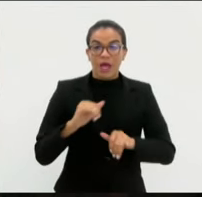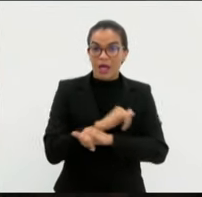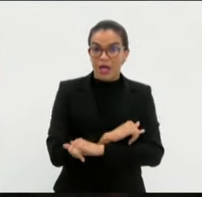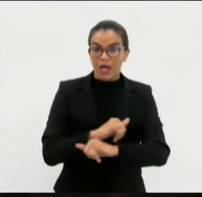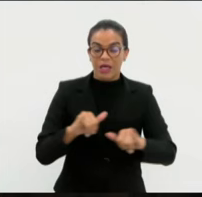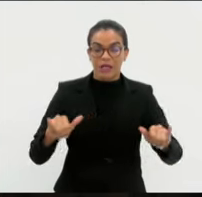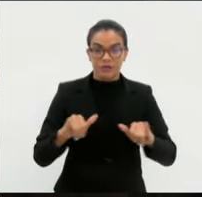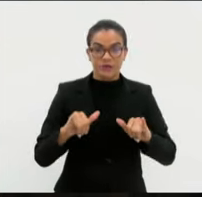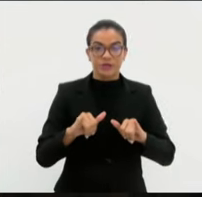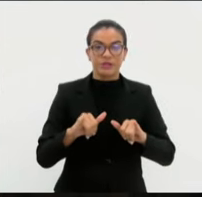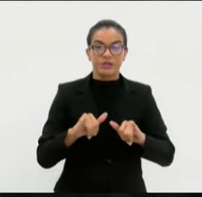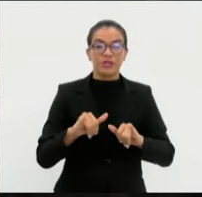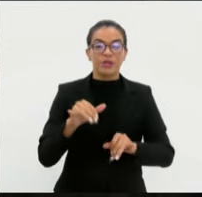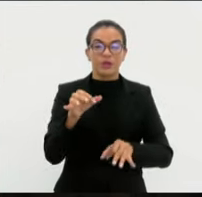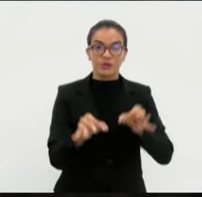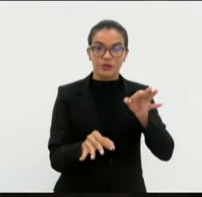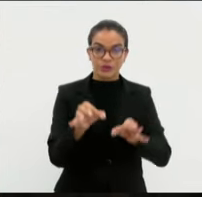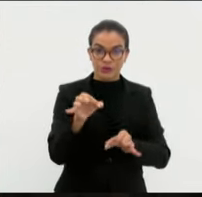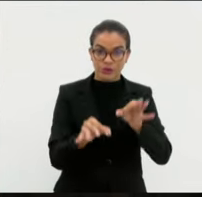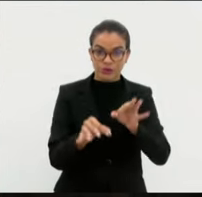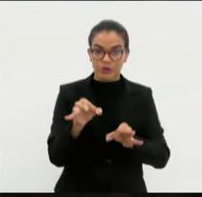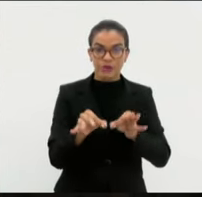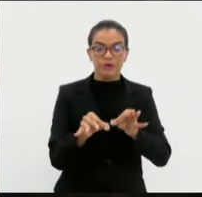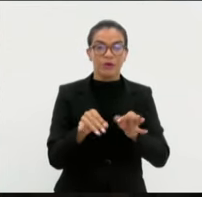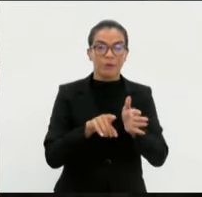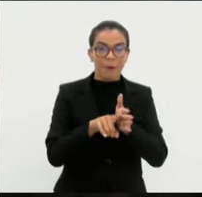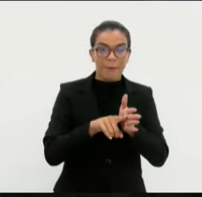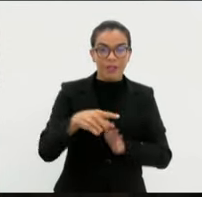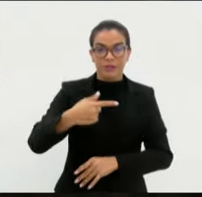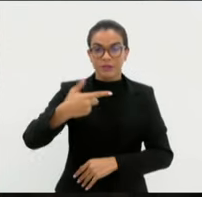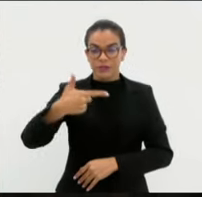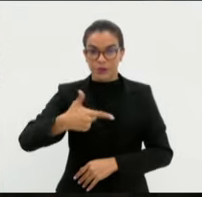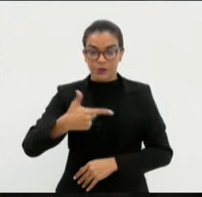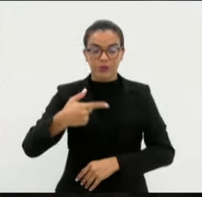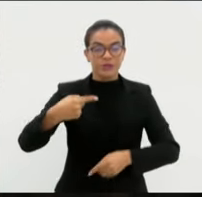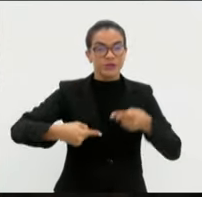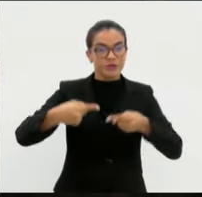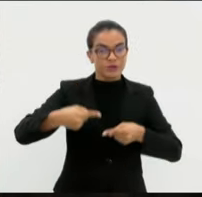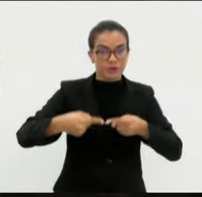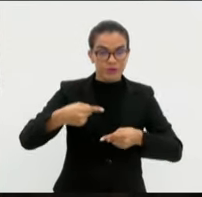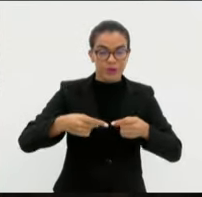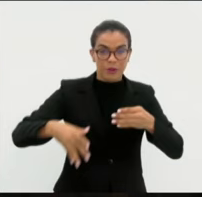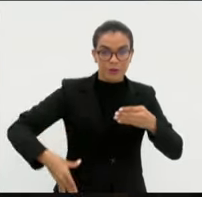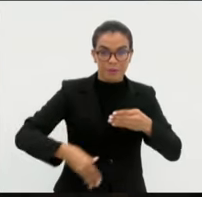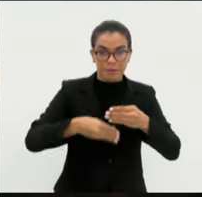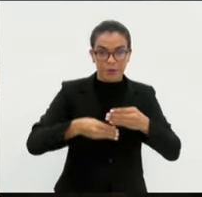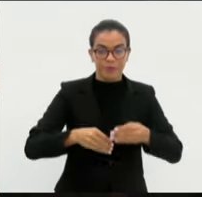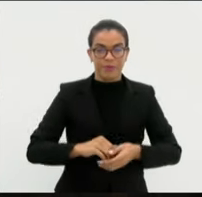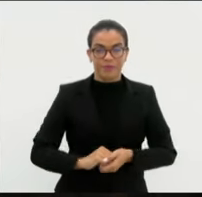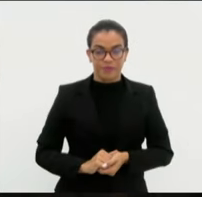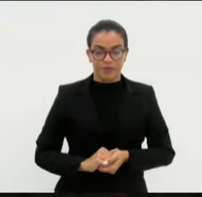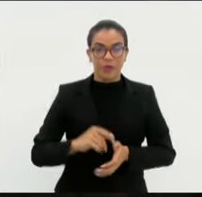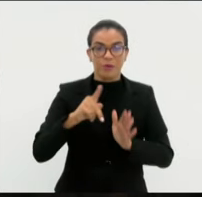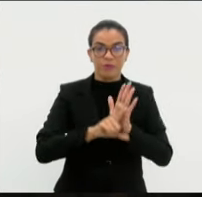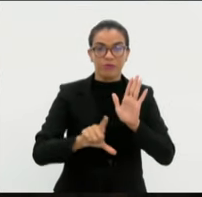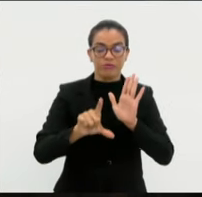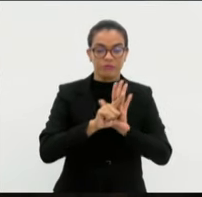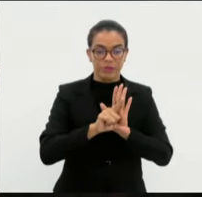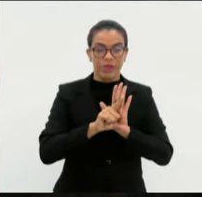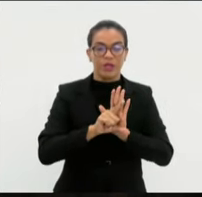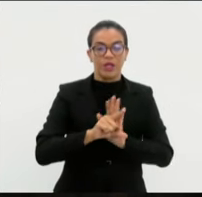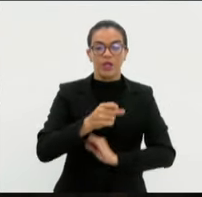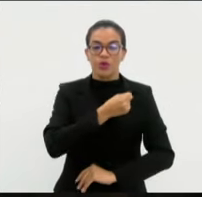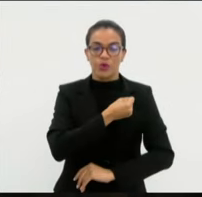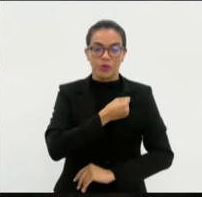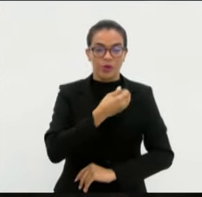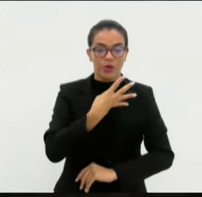Anuncio. Em tramitação ordinária, em segunda discussão, redação do vencido, assim emendada. Projeto de lei